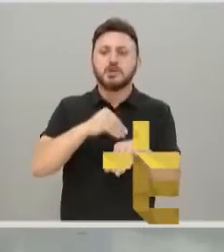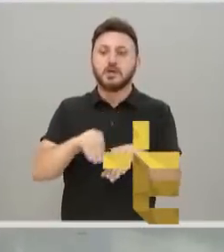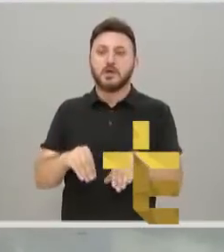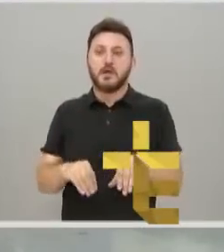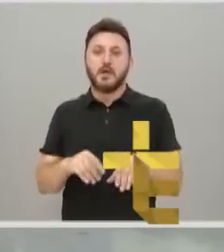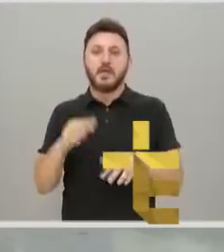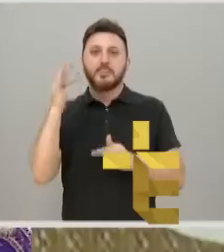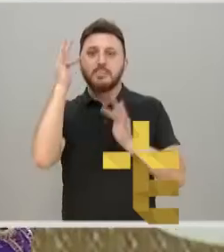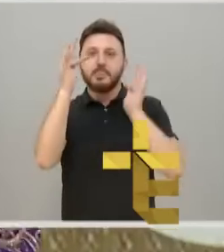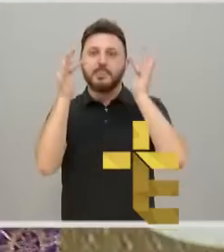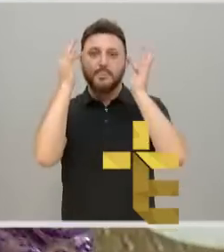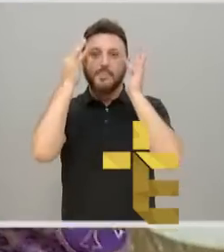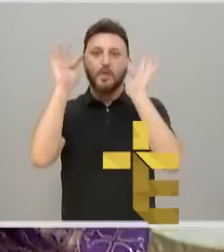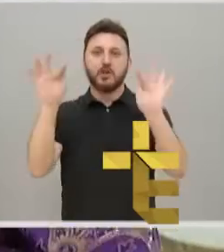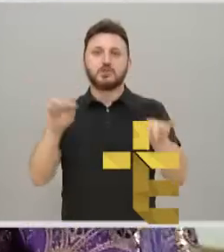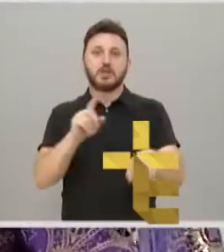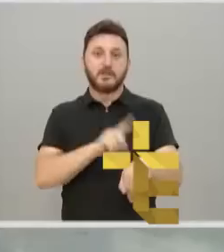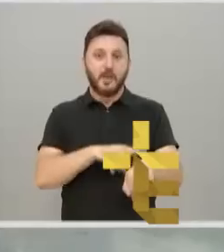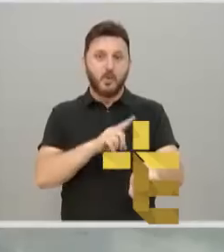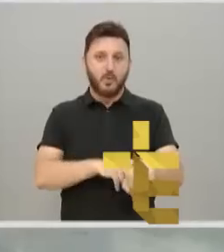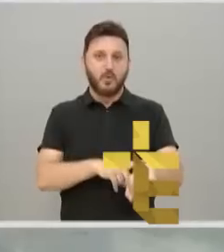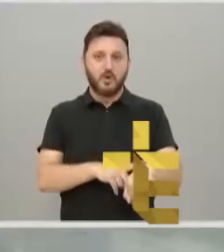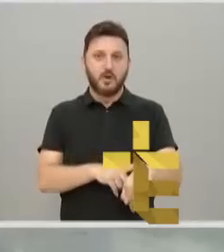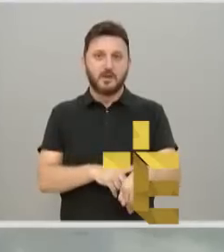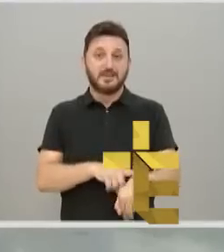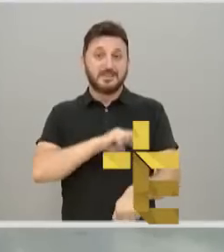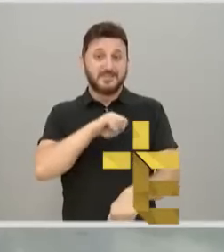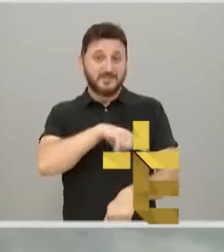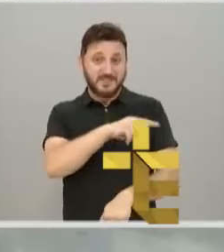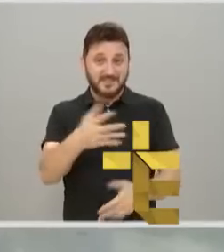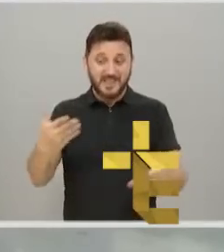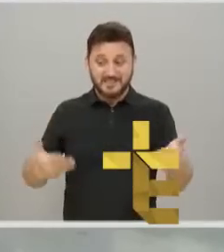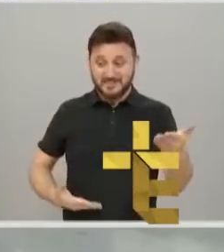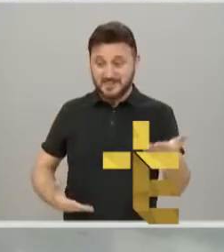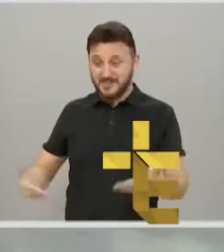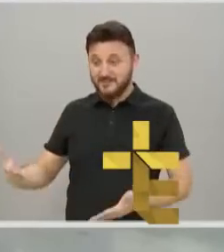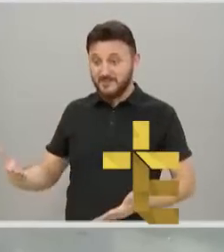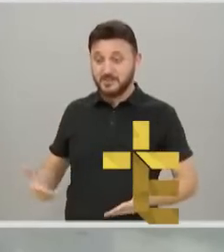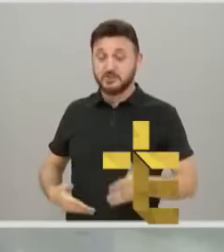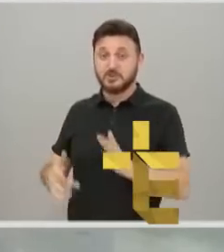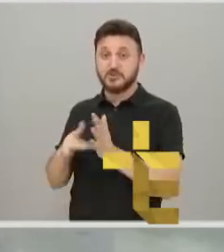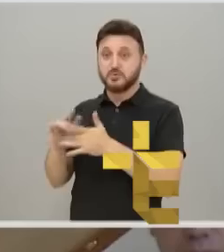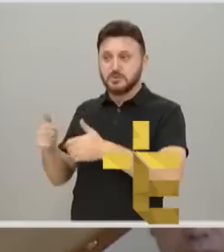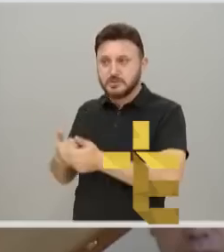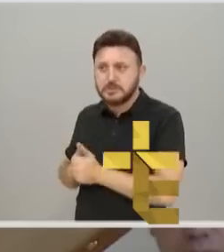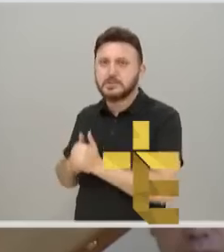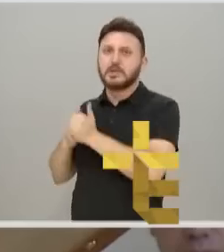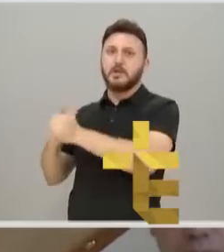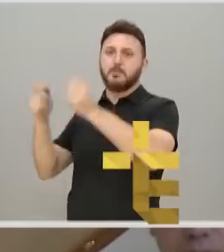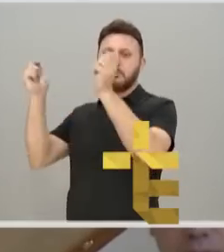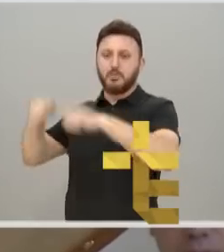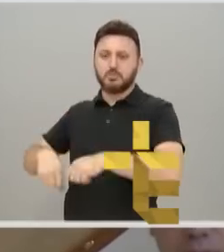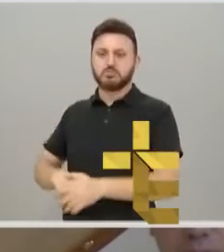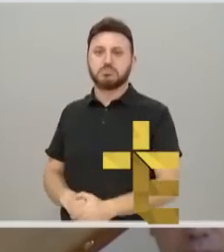quer servir Jesus, sigam. Noite escura,